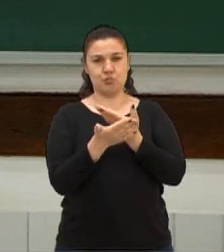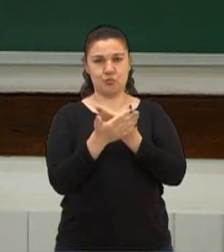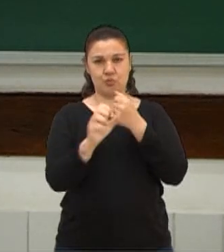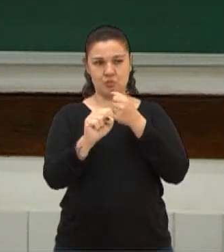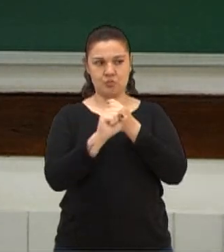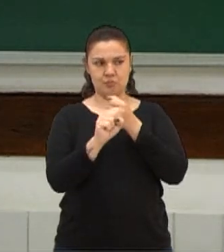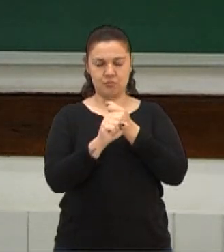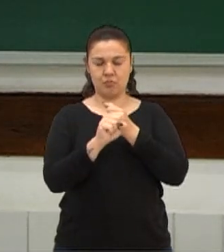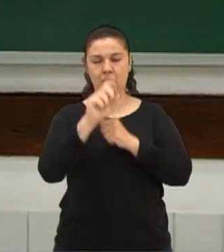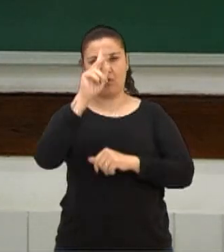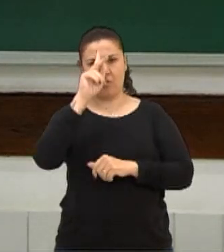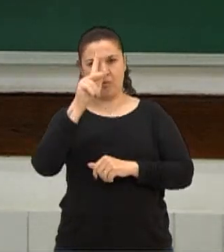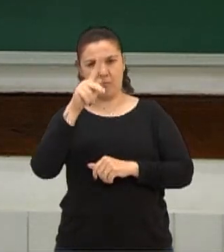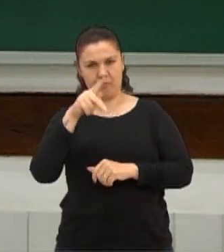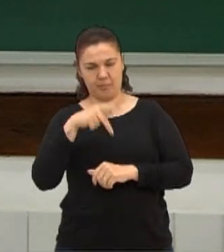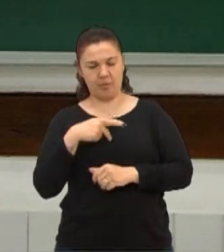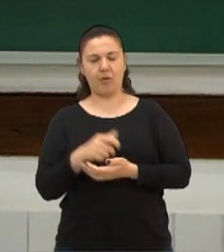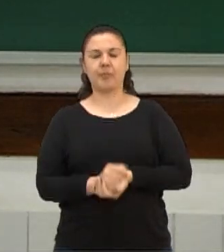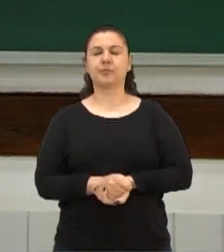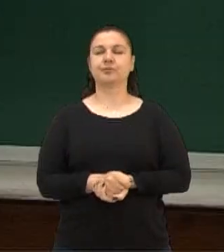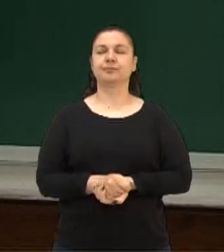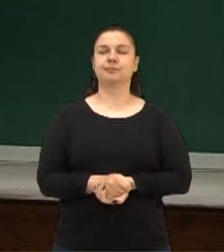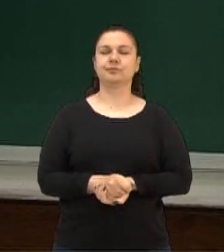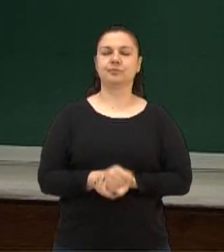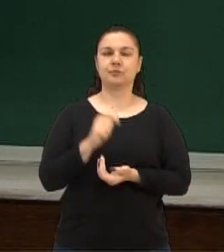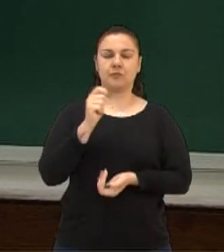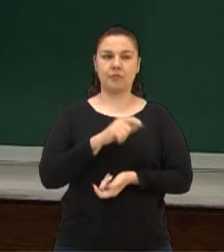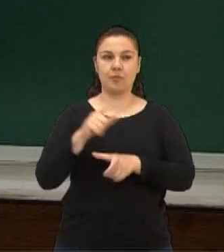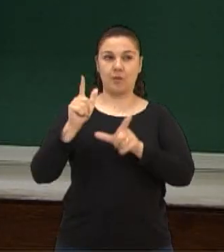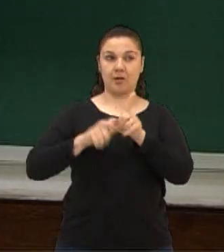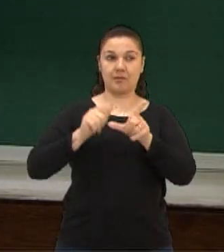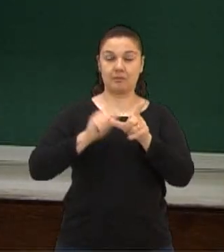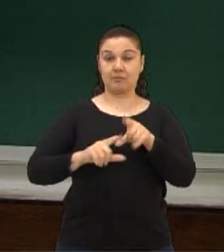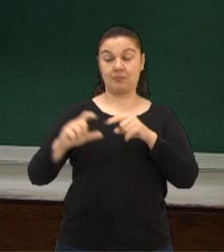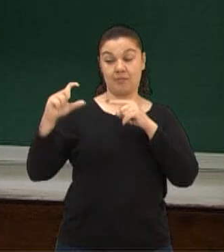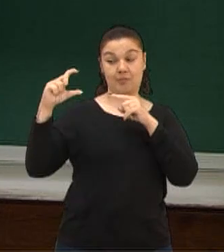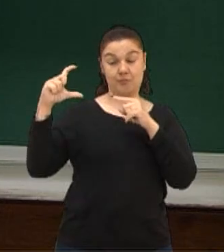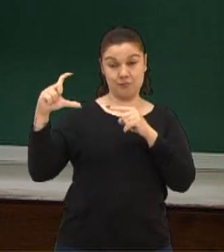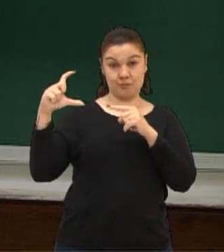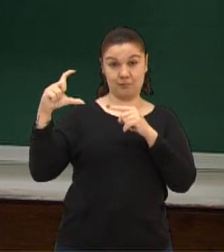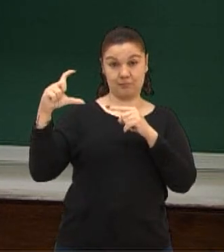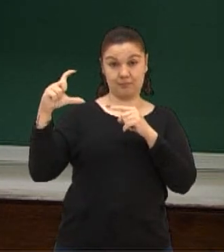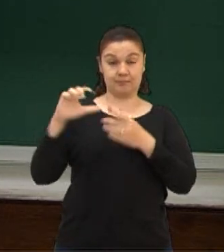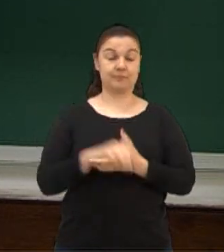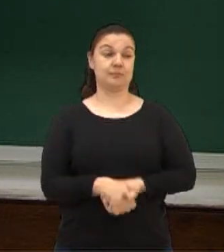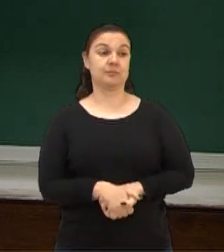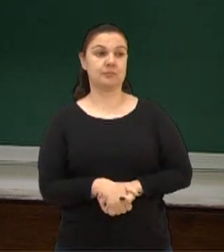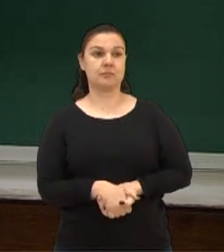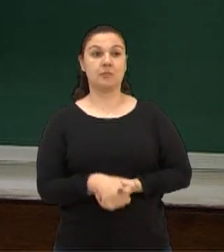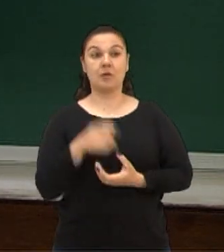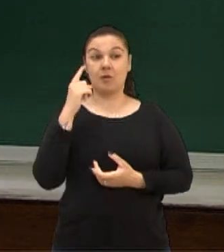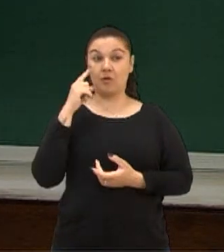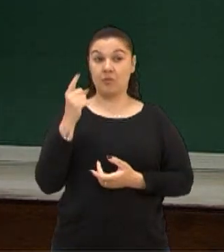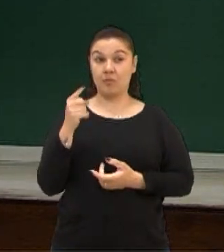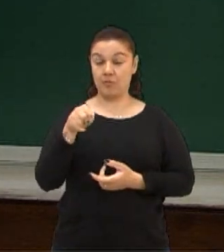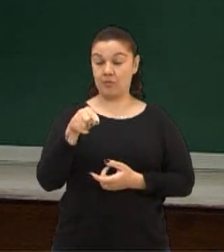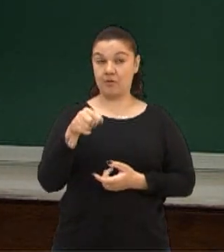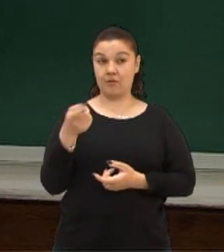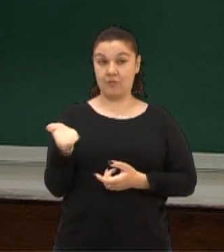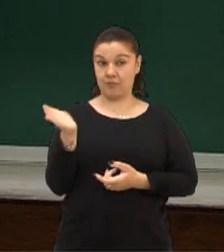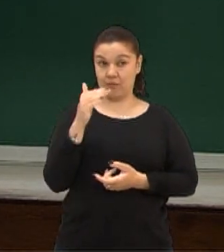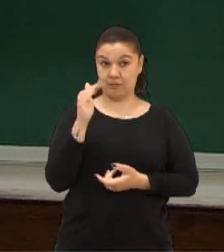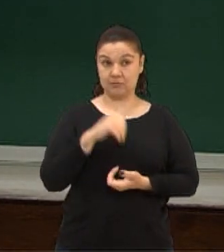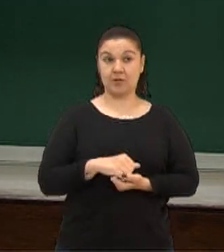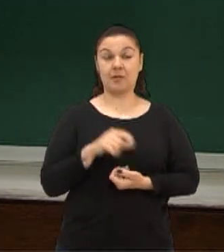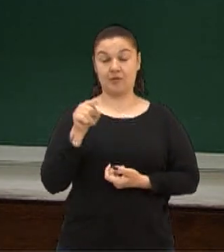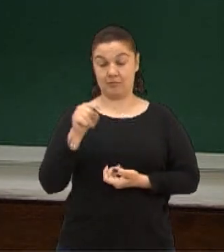lá substantivos próprios, eram aqueles escritos com letra maiúscula. Então, ó, o autor, olha